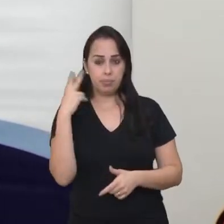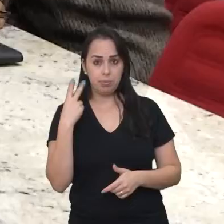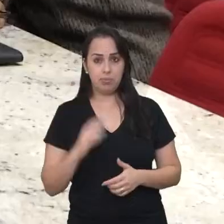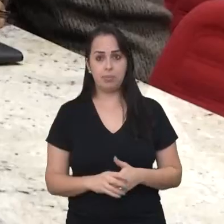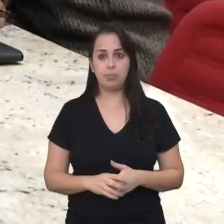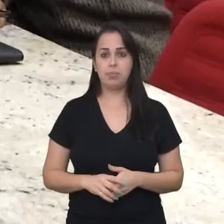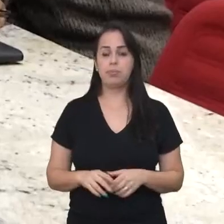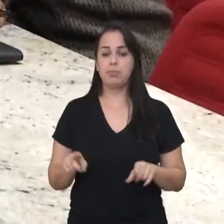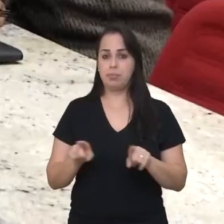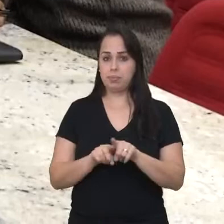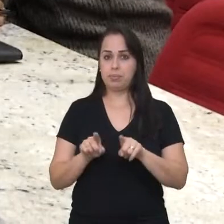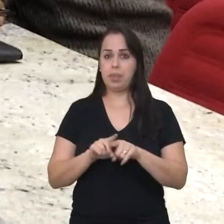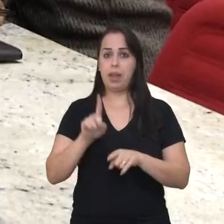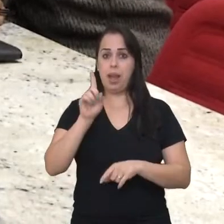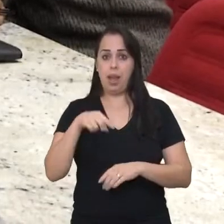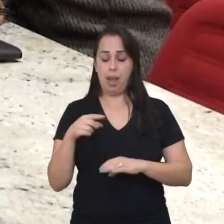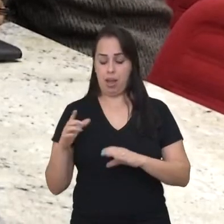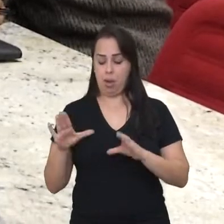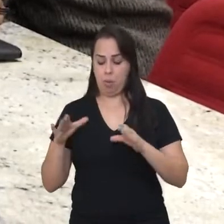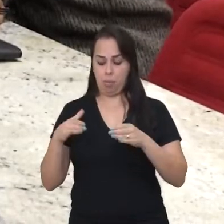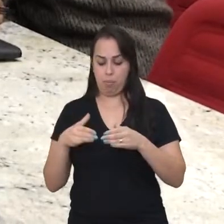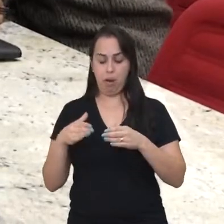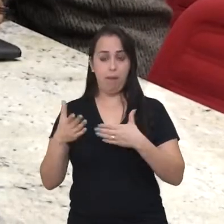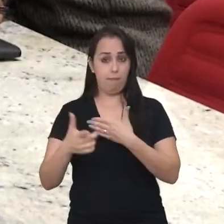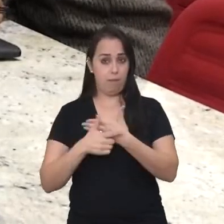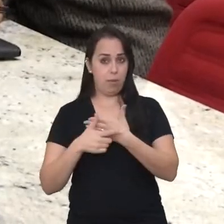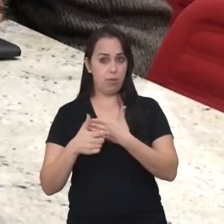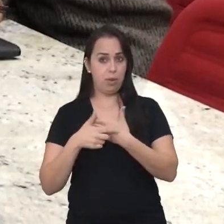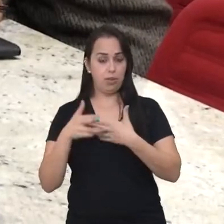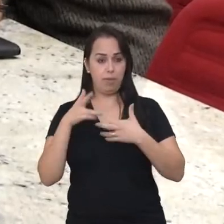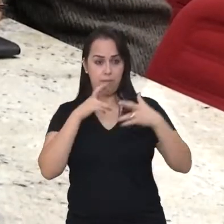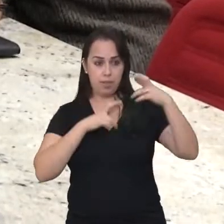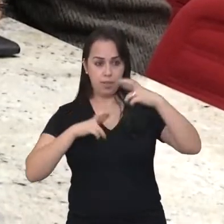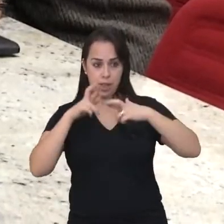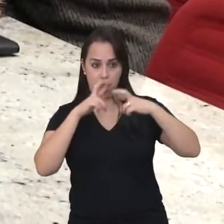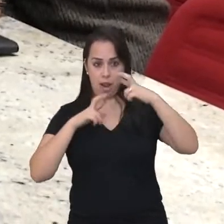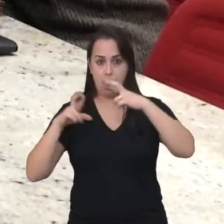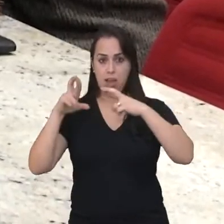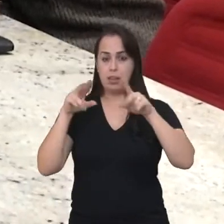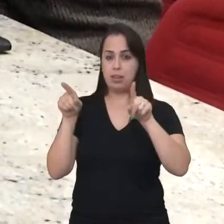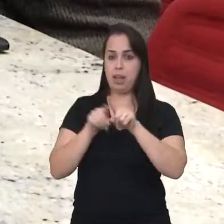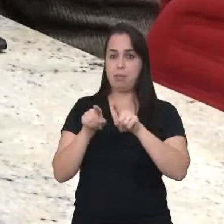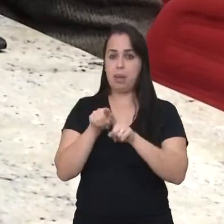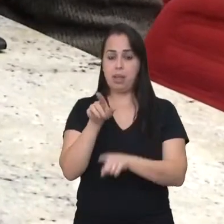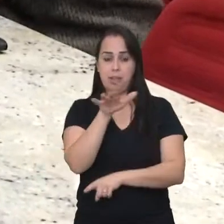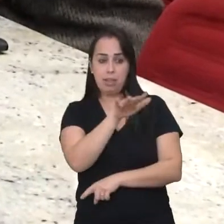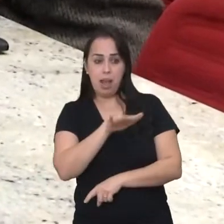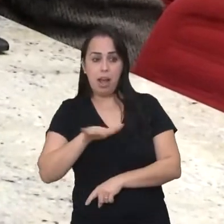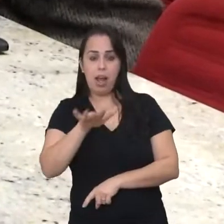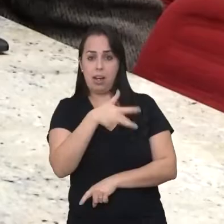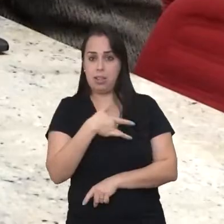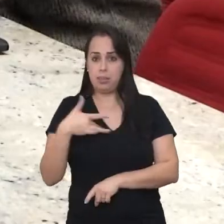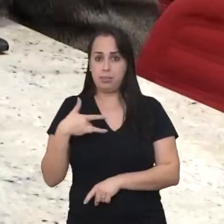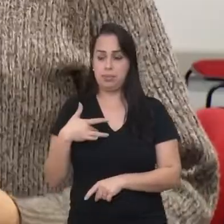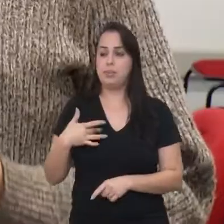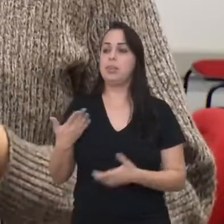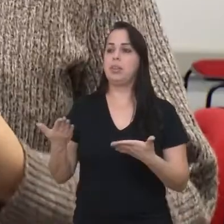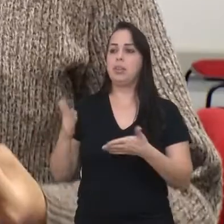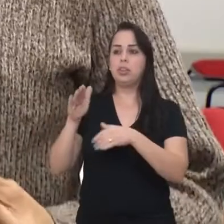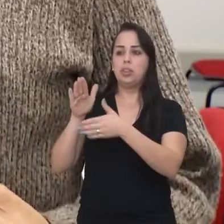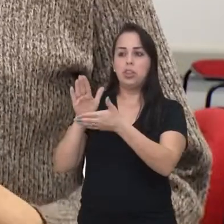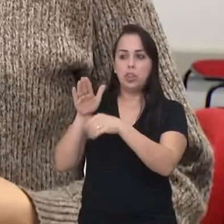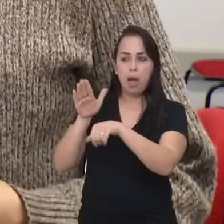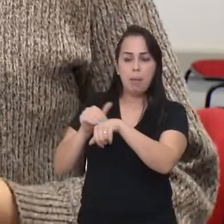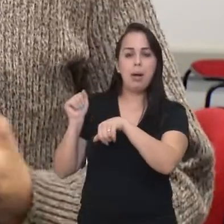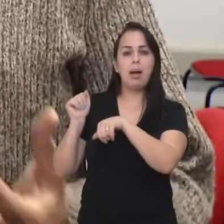vereadores. Ainda segundo os parlamentares, é papel da Comissão de Saúde fiscalizar os serviços e ações na área.